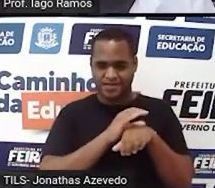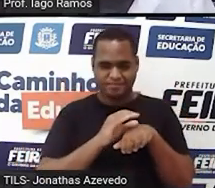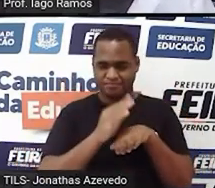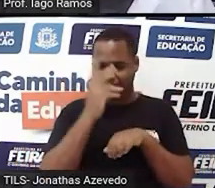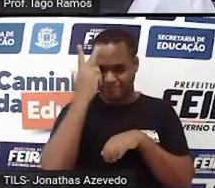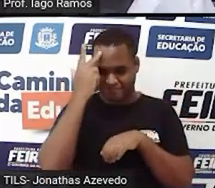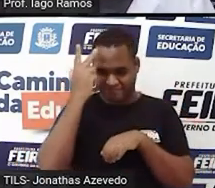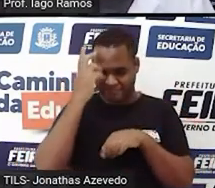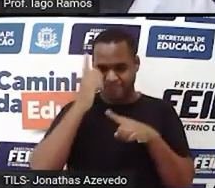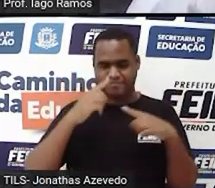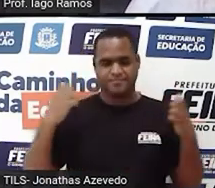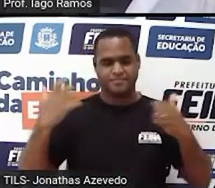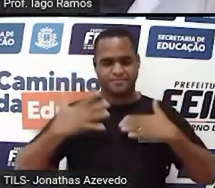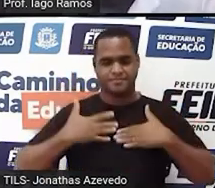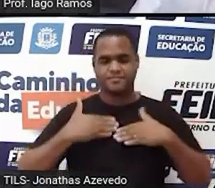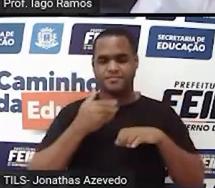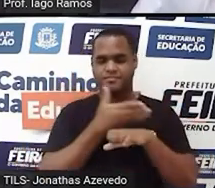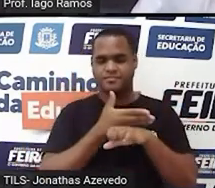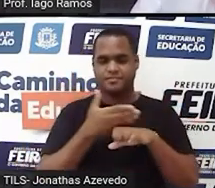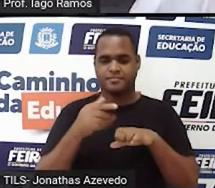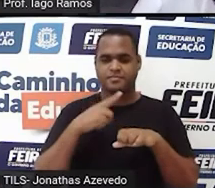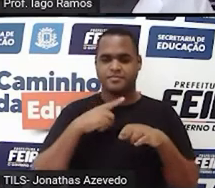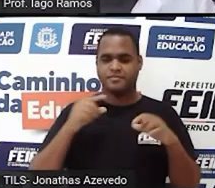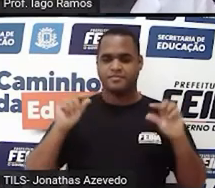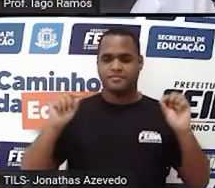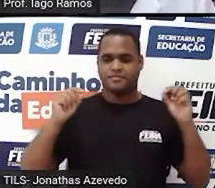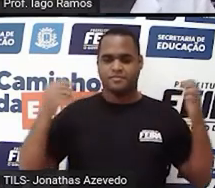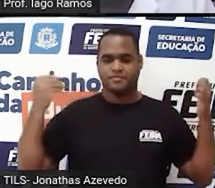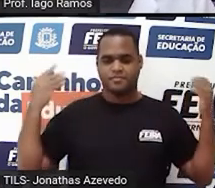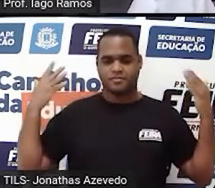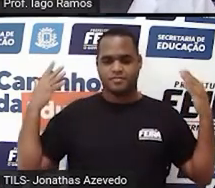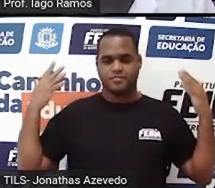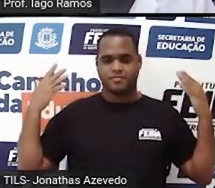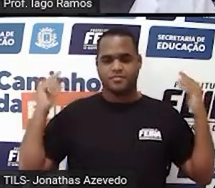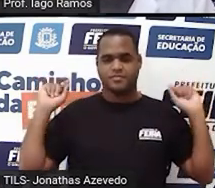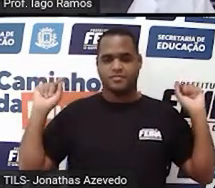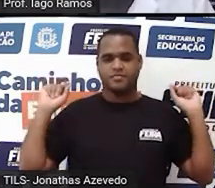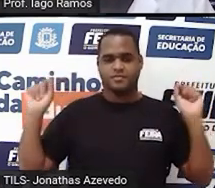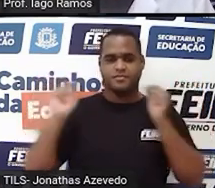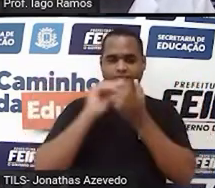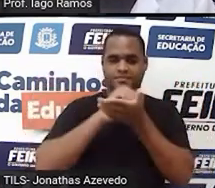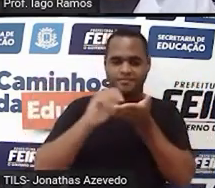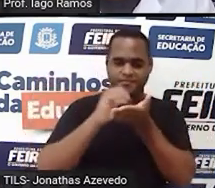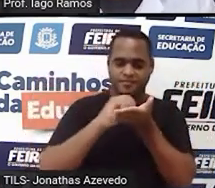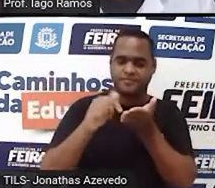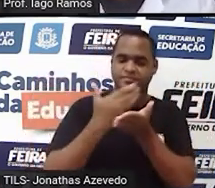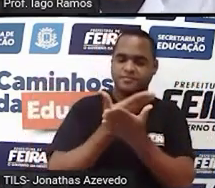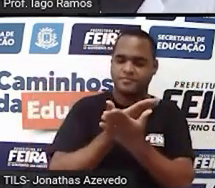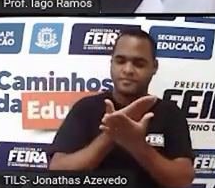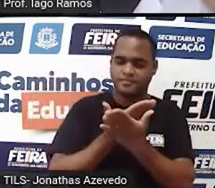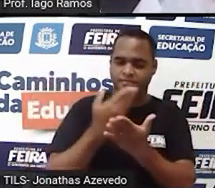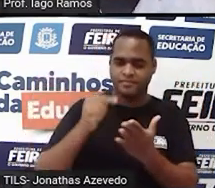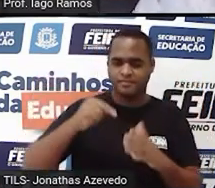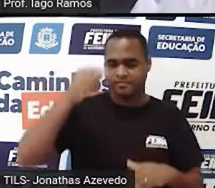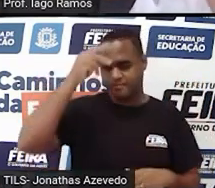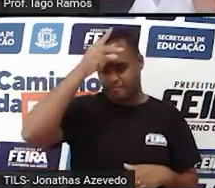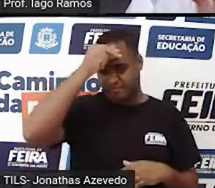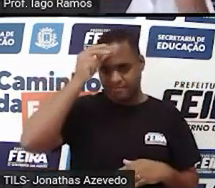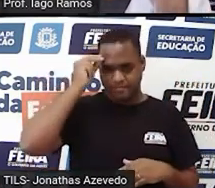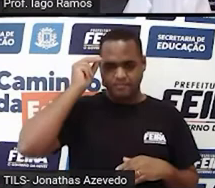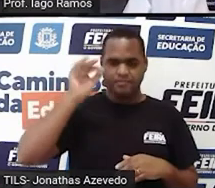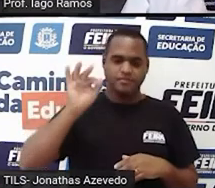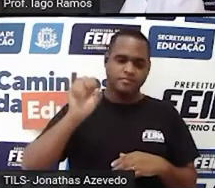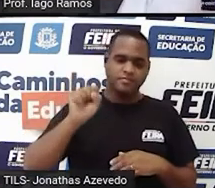por cima um jaleco branco e atrás de mim aqui está o cartaz da Secretaria Municipal de Educação de